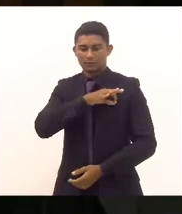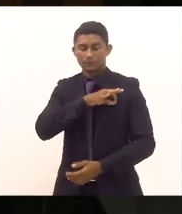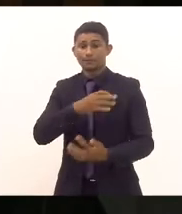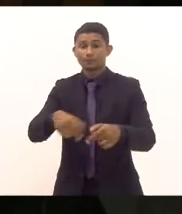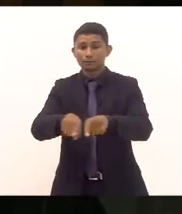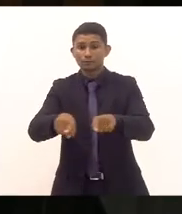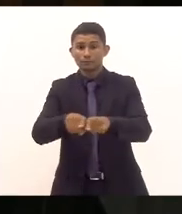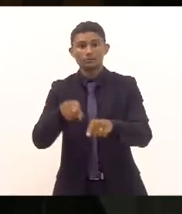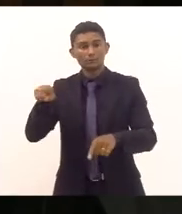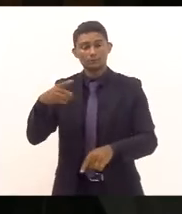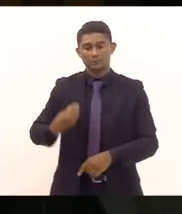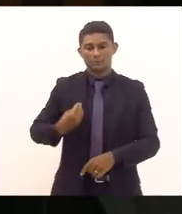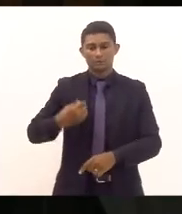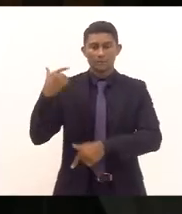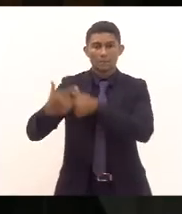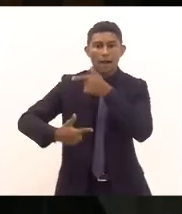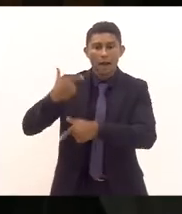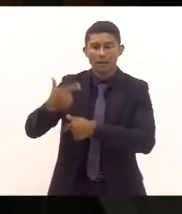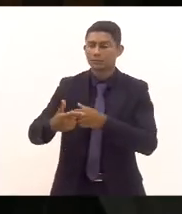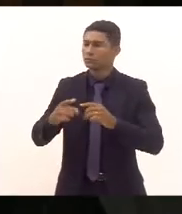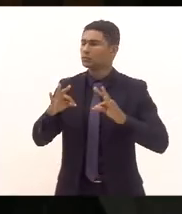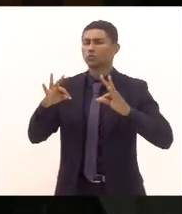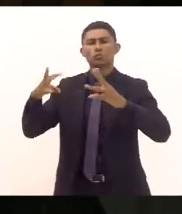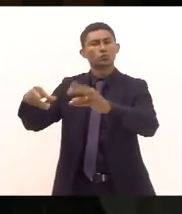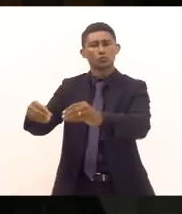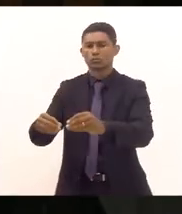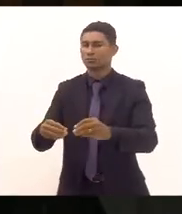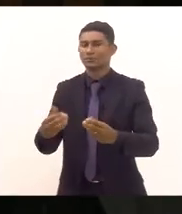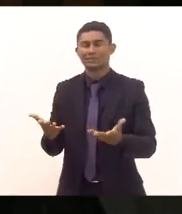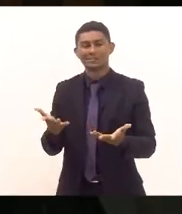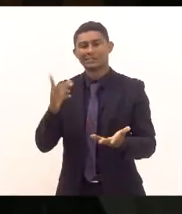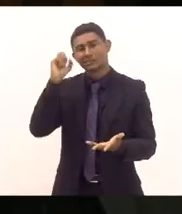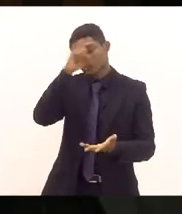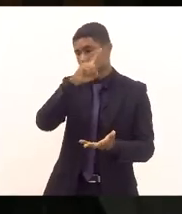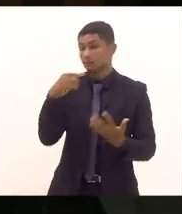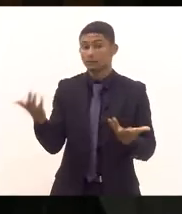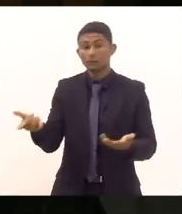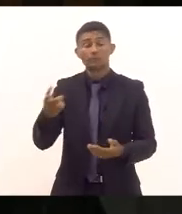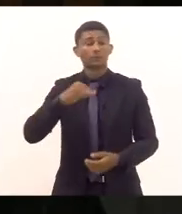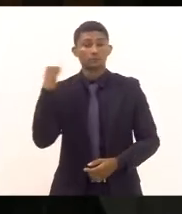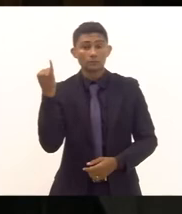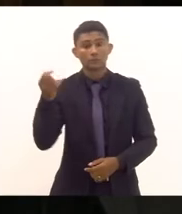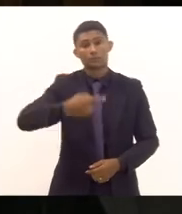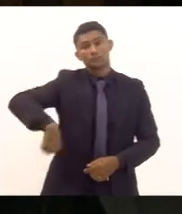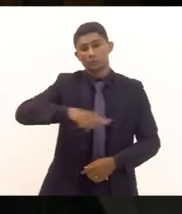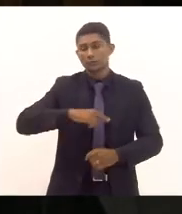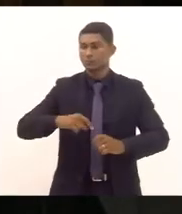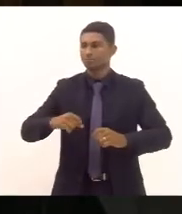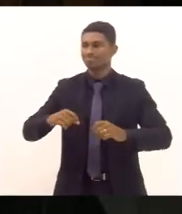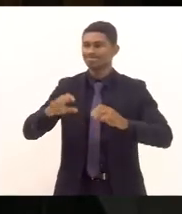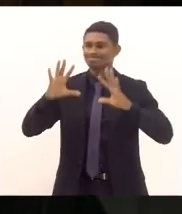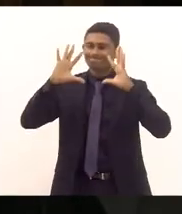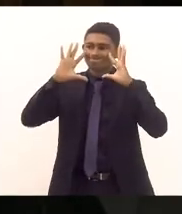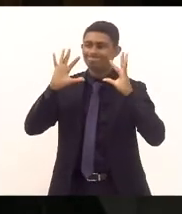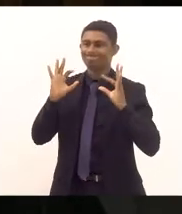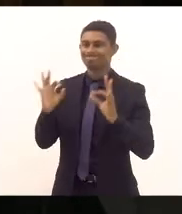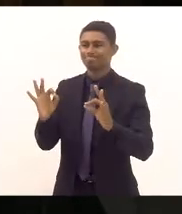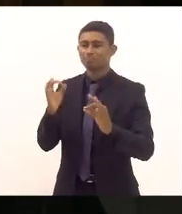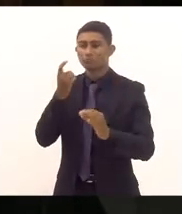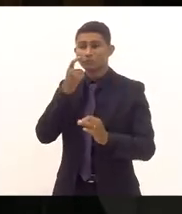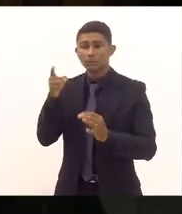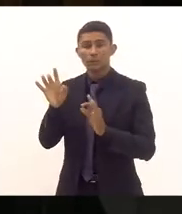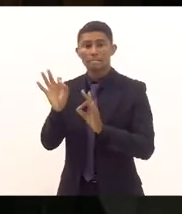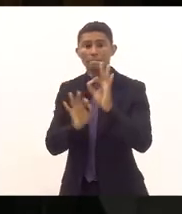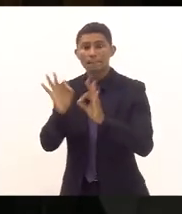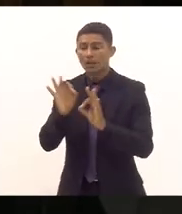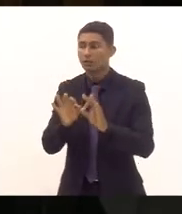todo o conjunto da carreira então é fundamental que a gente consiga se debruçar para fazer a atualização desse plano